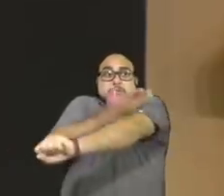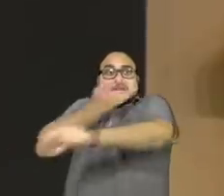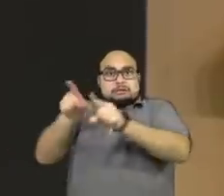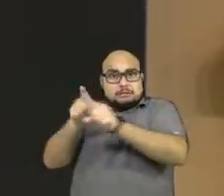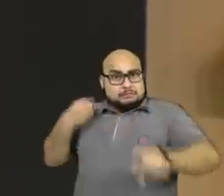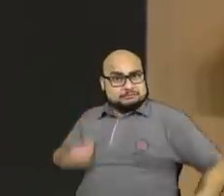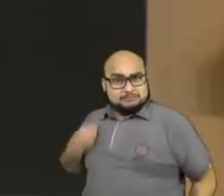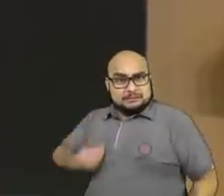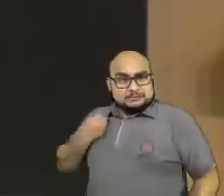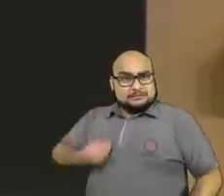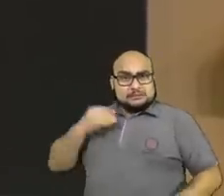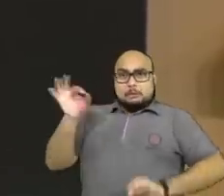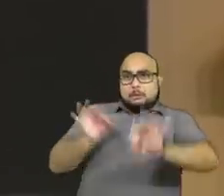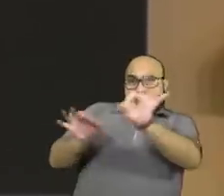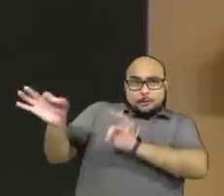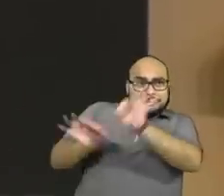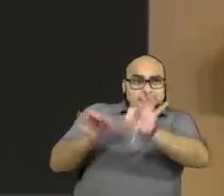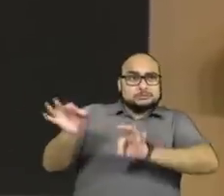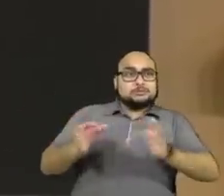arrumada.